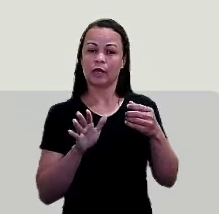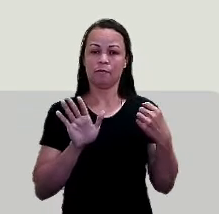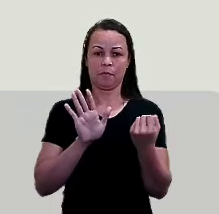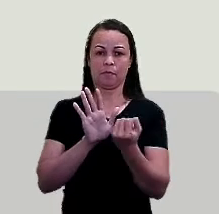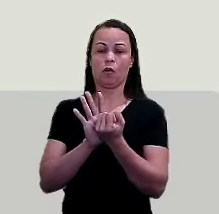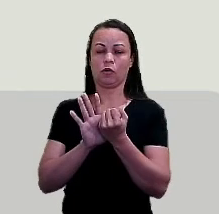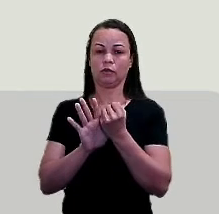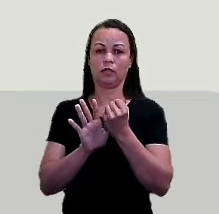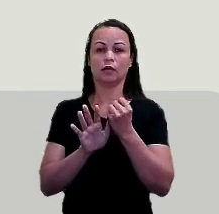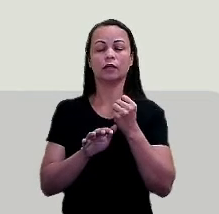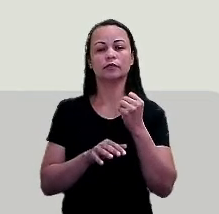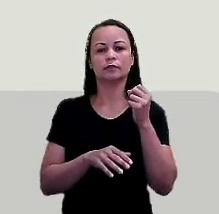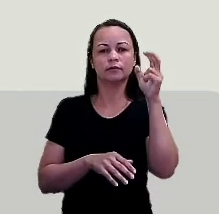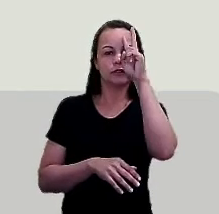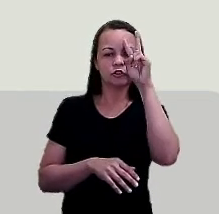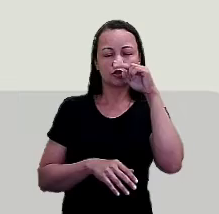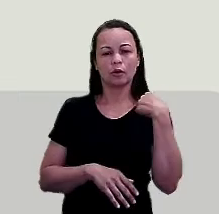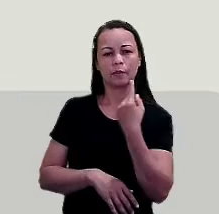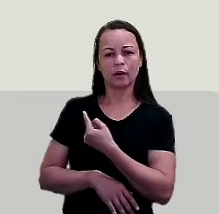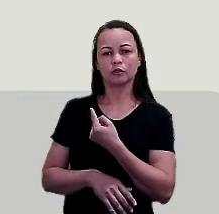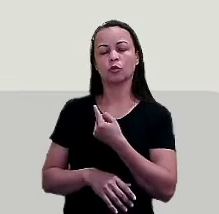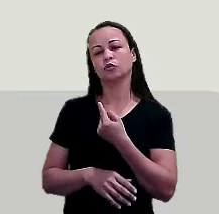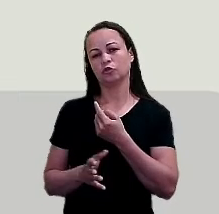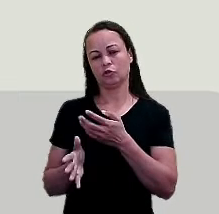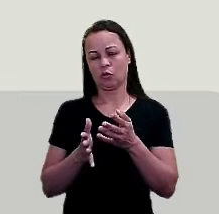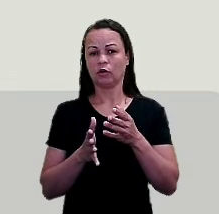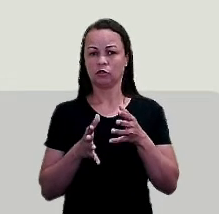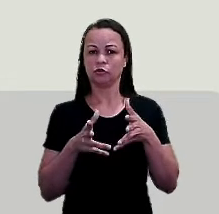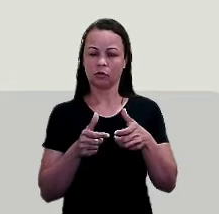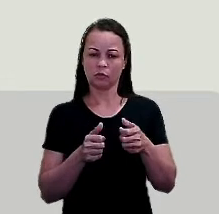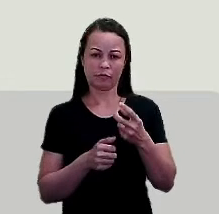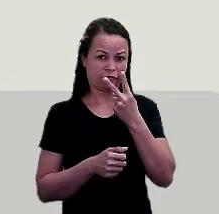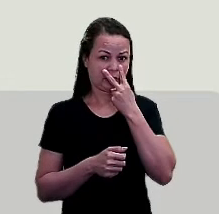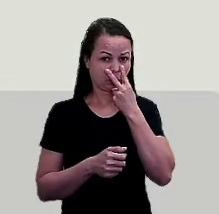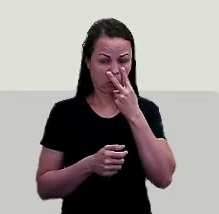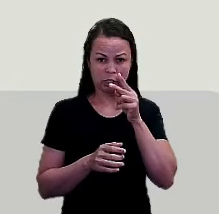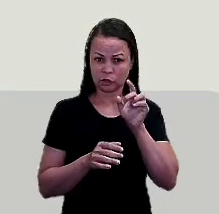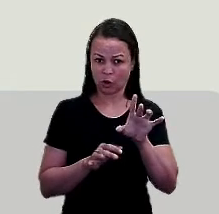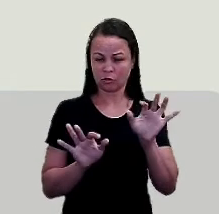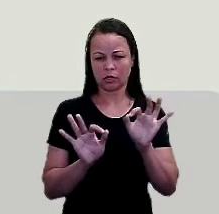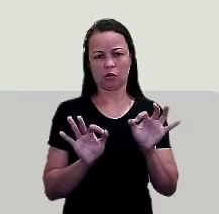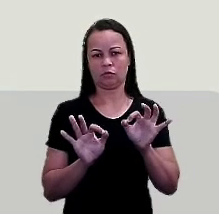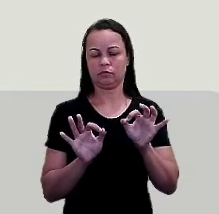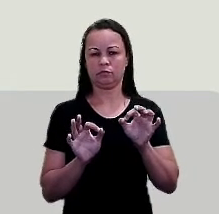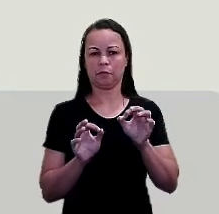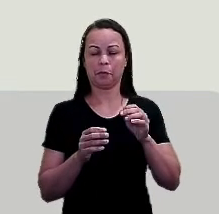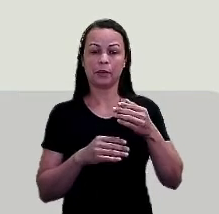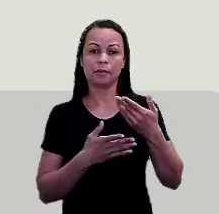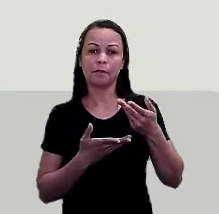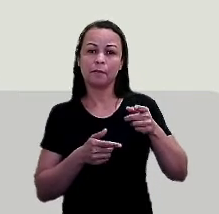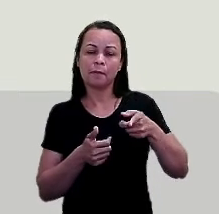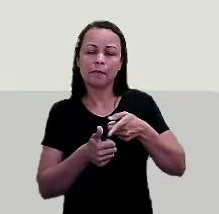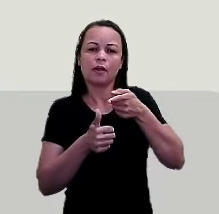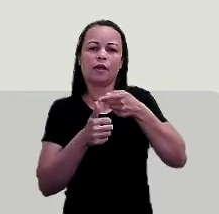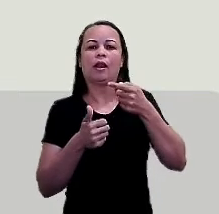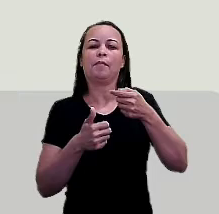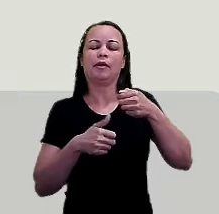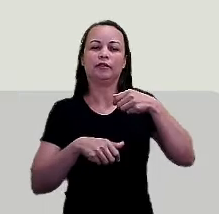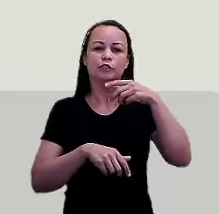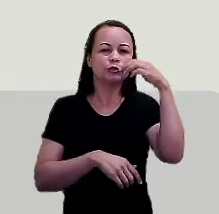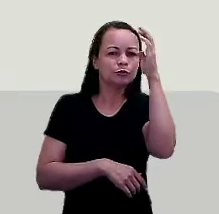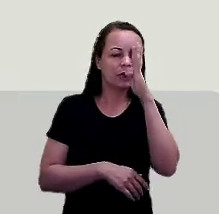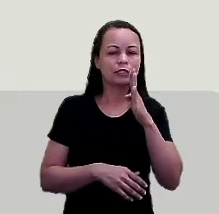não só para os vitorienses, mas para todas as pessoas, gente, primeiramente do Brasil. Foi onde surgiu